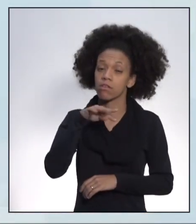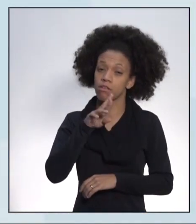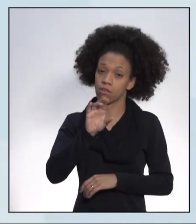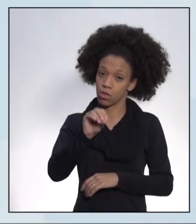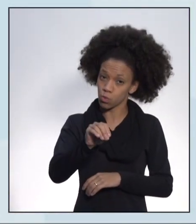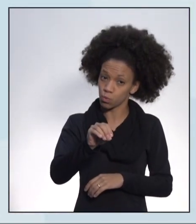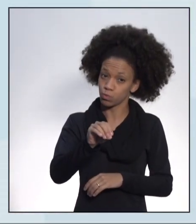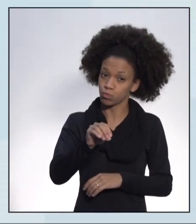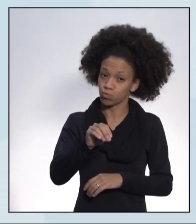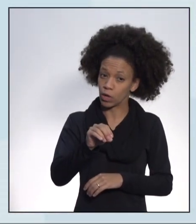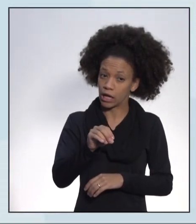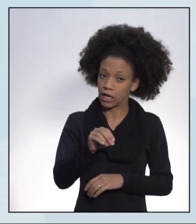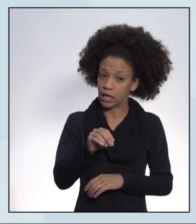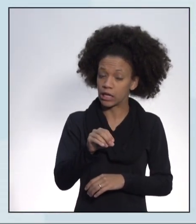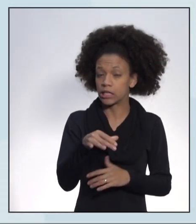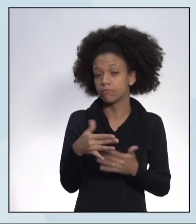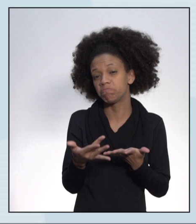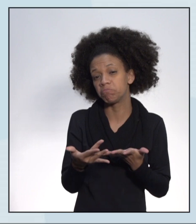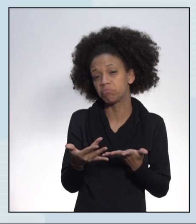climas,